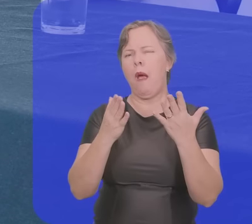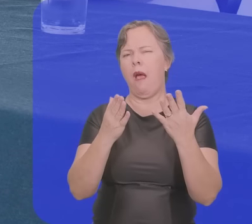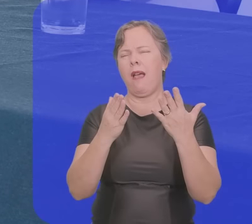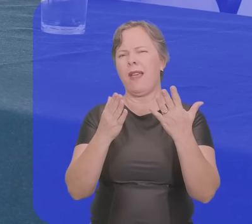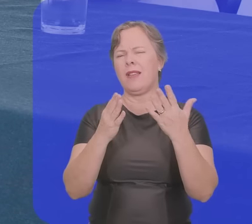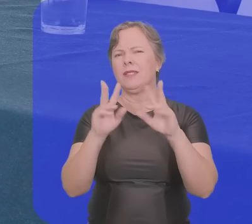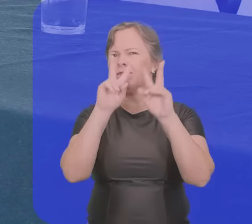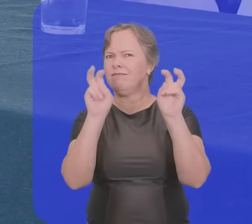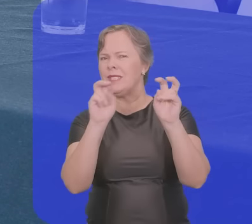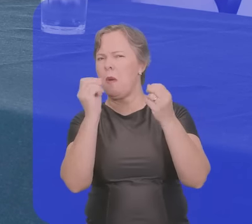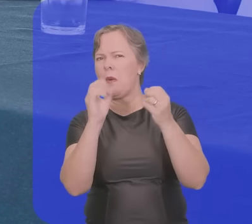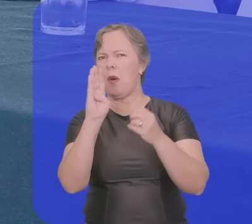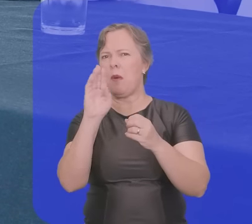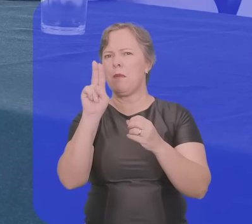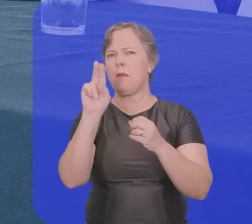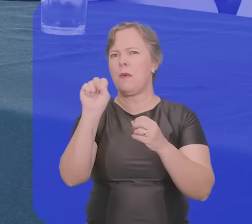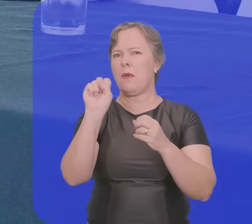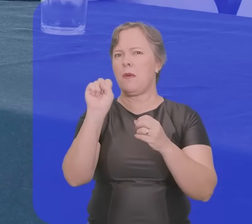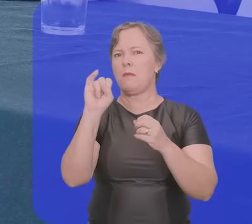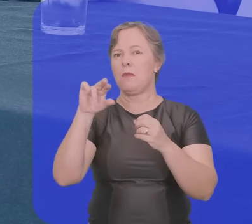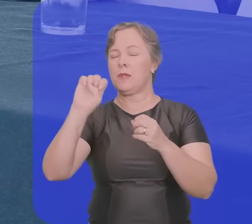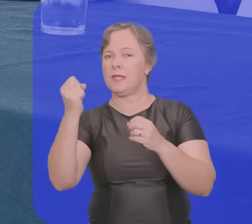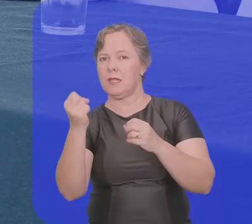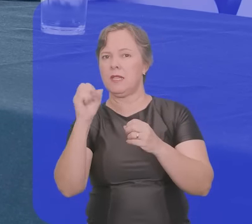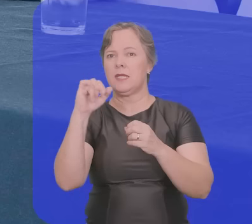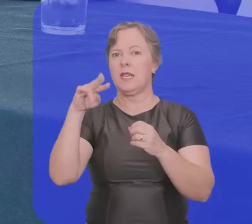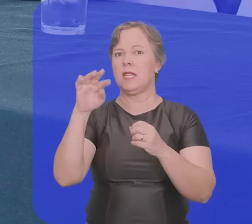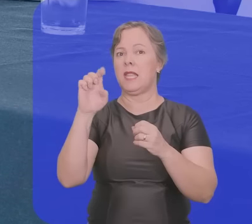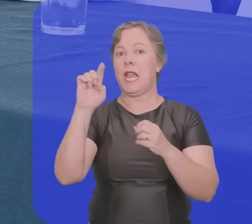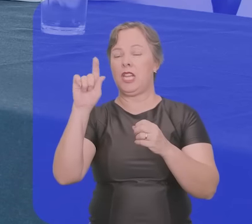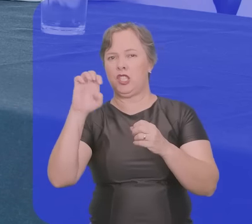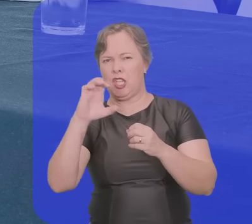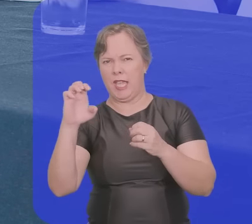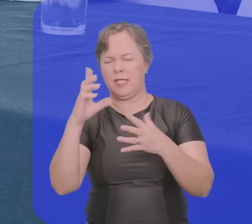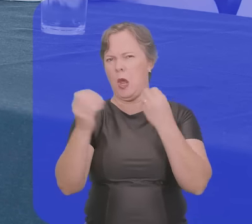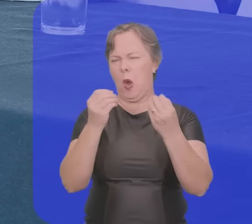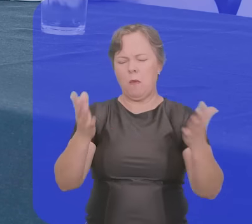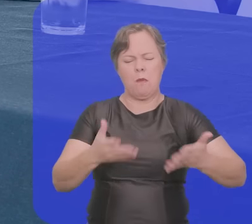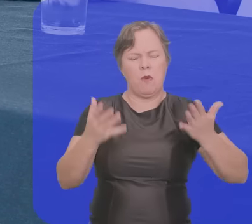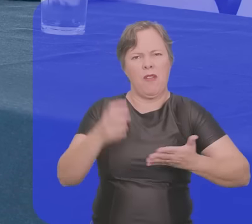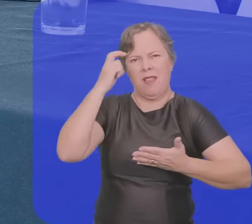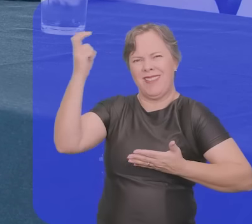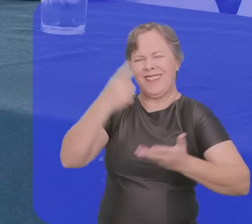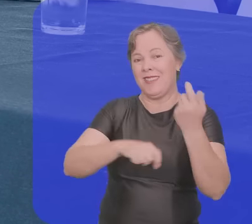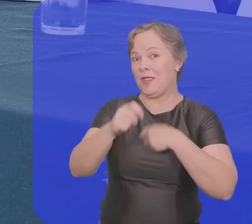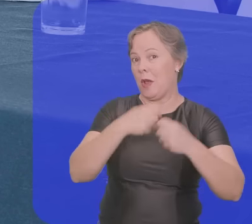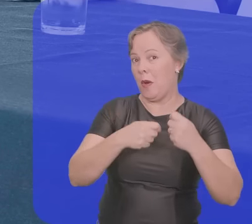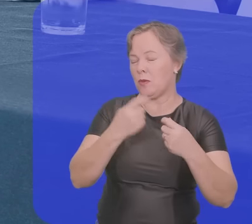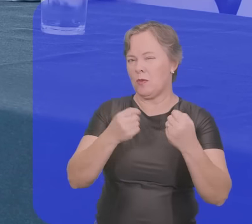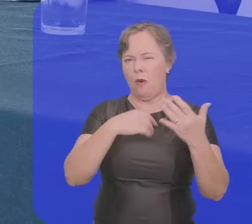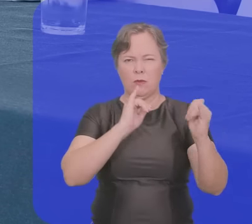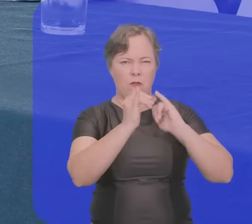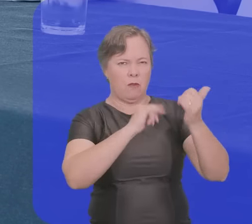da expressão Business Intelligence, Que é exatamente você promover inteligência de negócio a partir da leitura